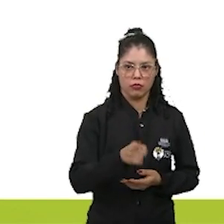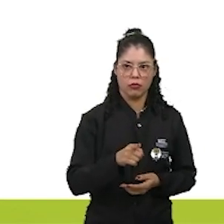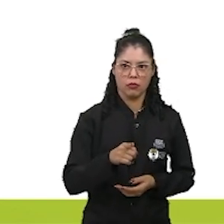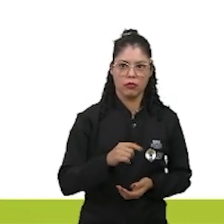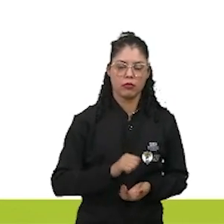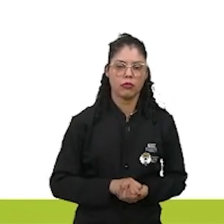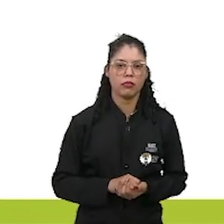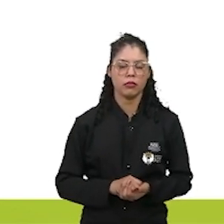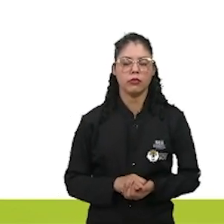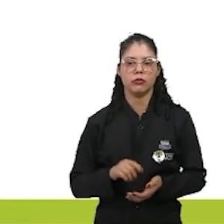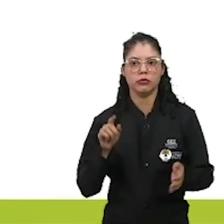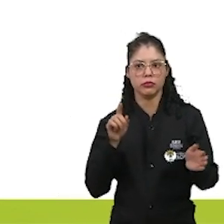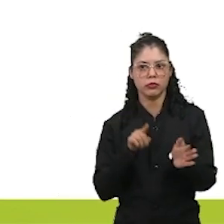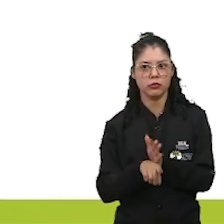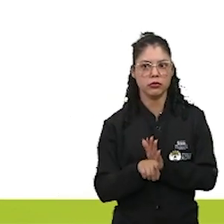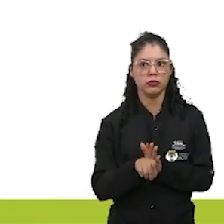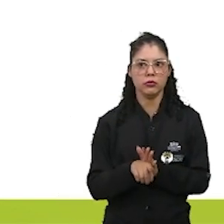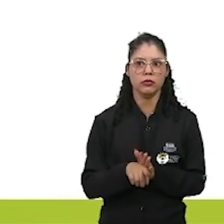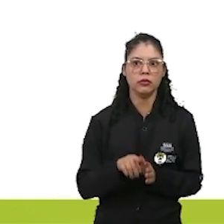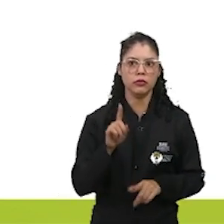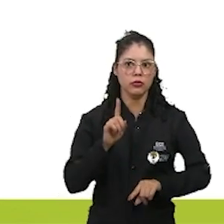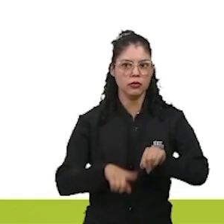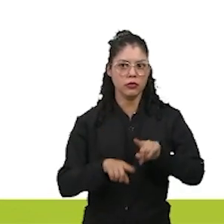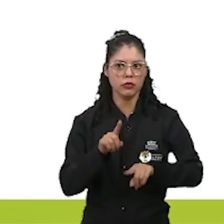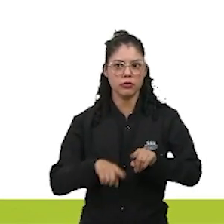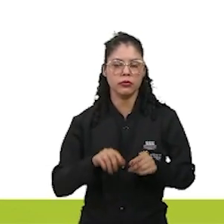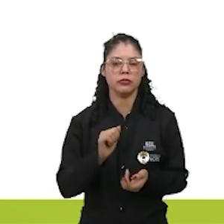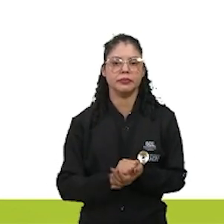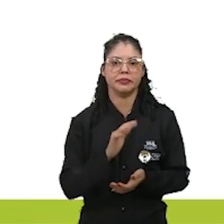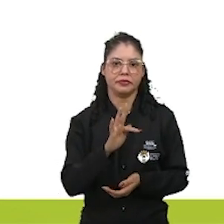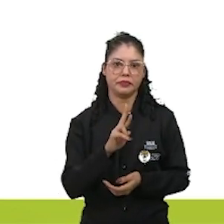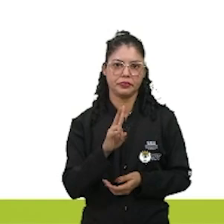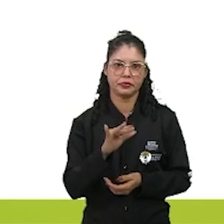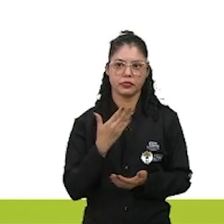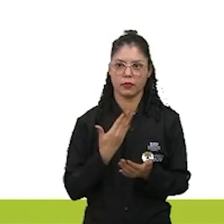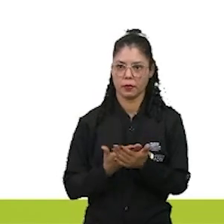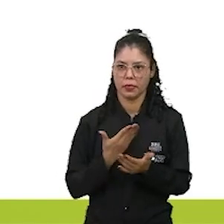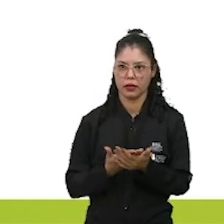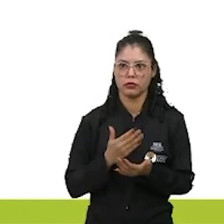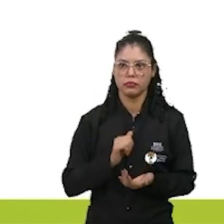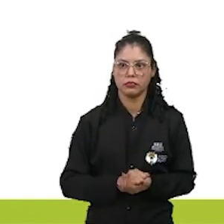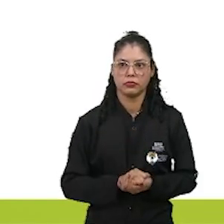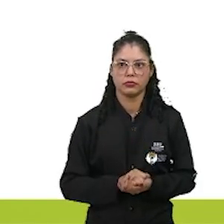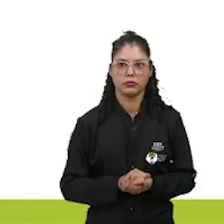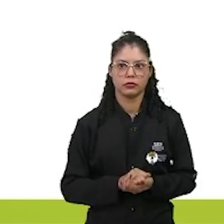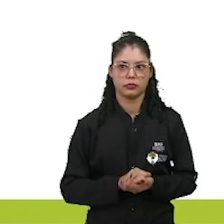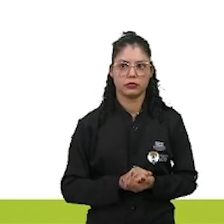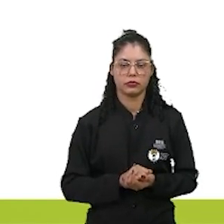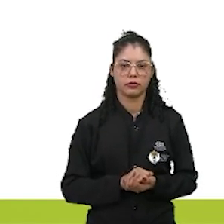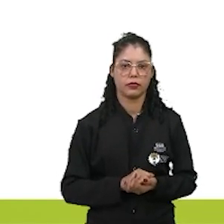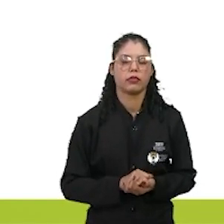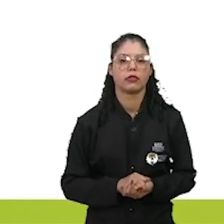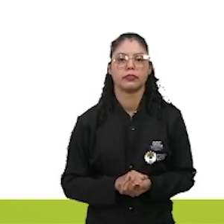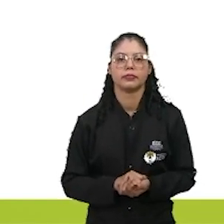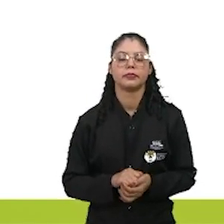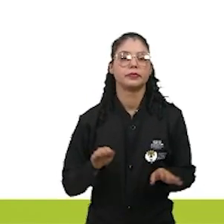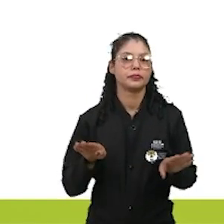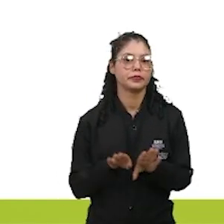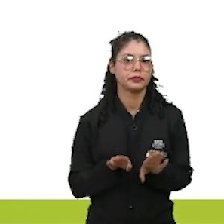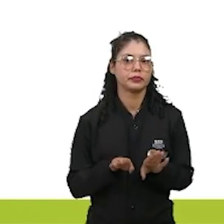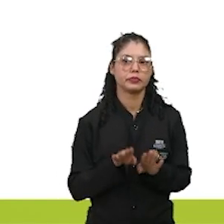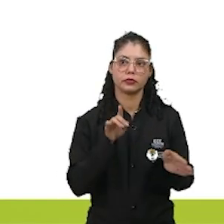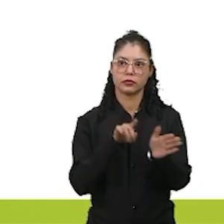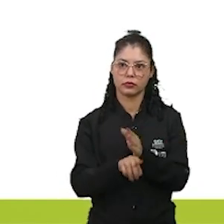combustível são colocados no tanque nesse carro, que é dirigido em uma pista de testes até que todo o combustível tenha sido consumido.